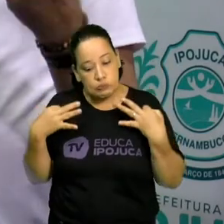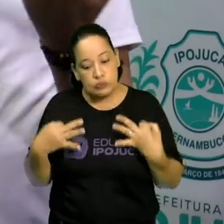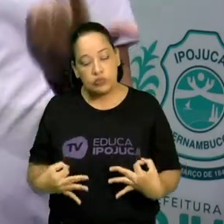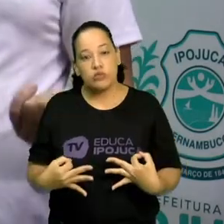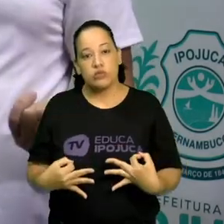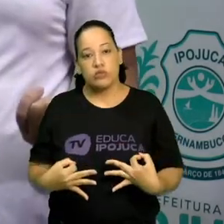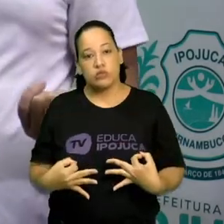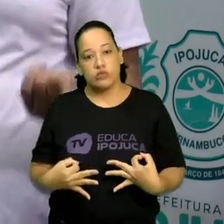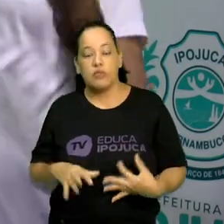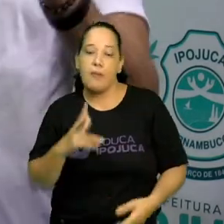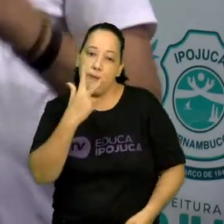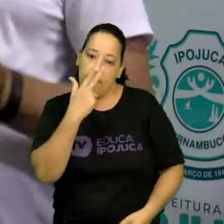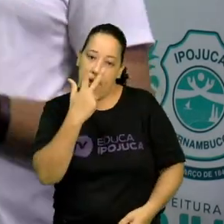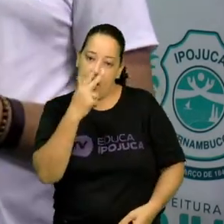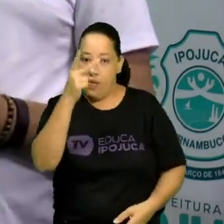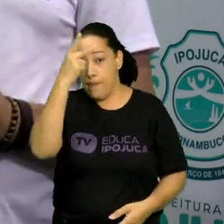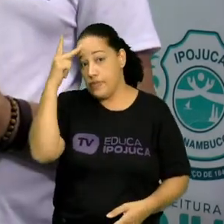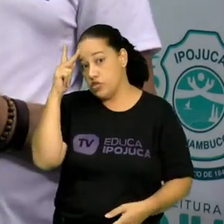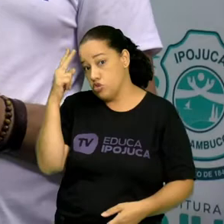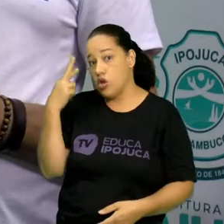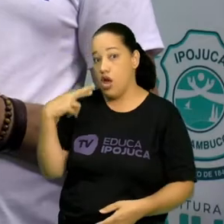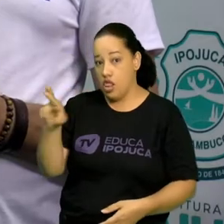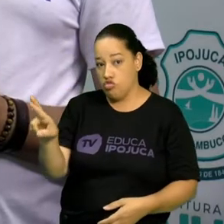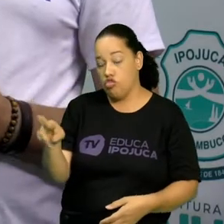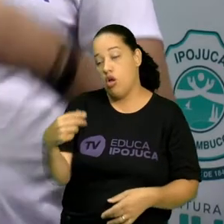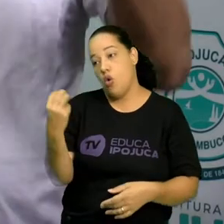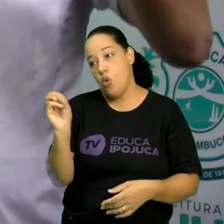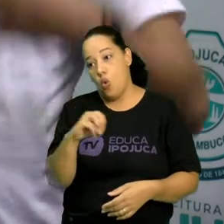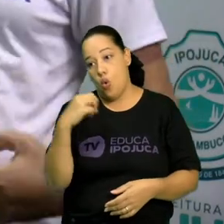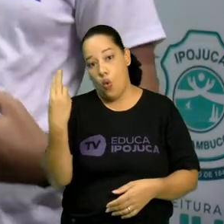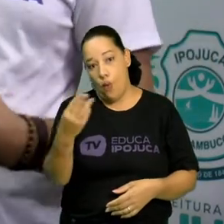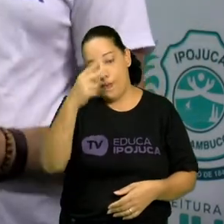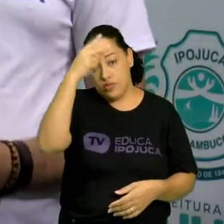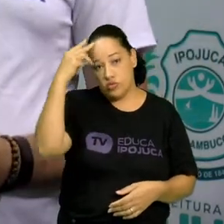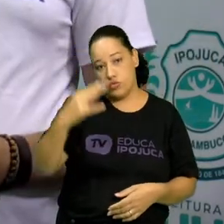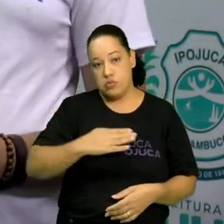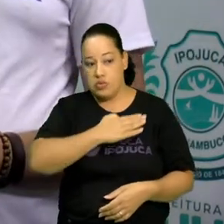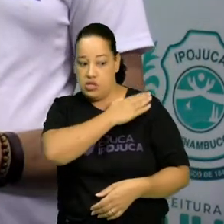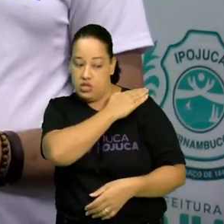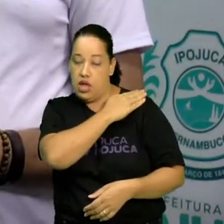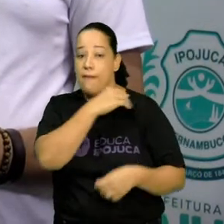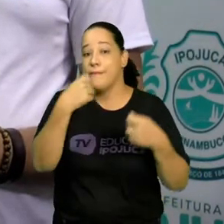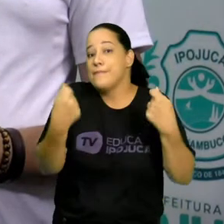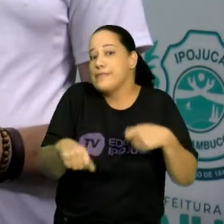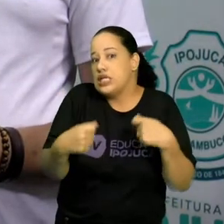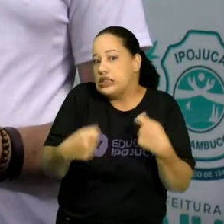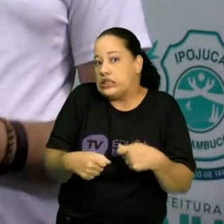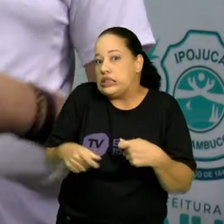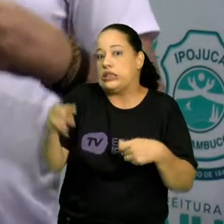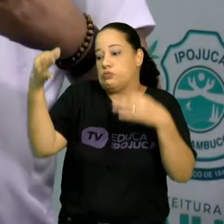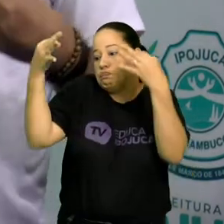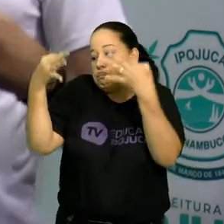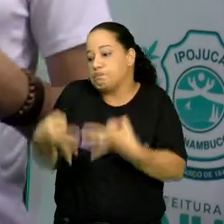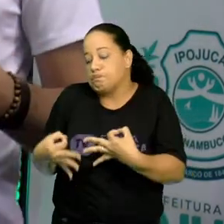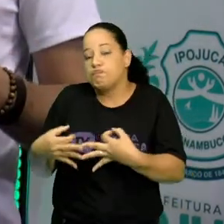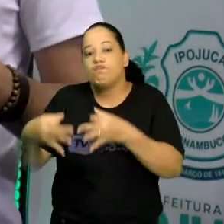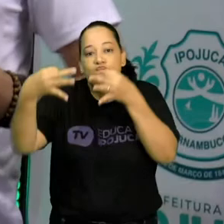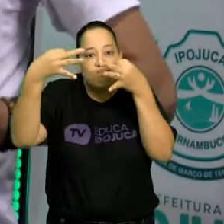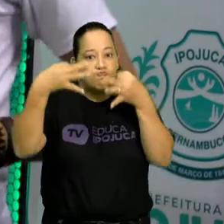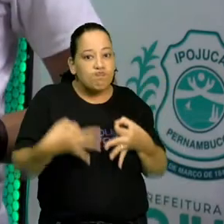disciplina dos religiosos e dos militares. A gente tem que ter disciplina. Sabe? A gente tem